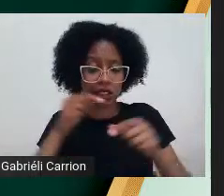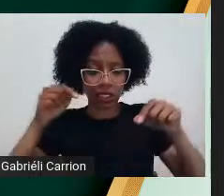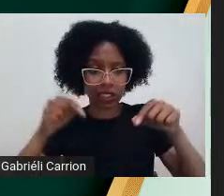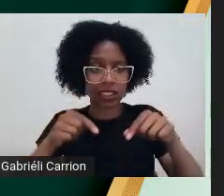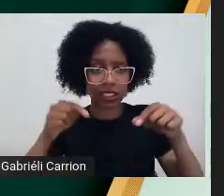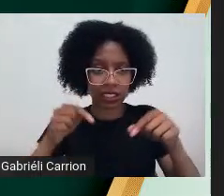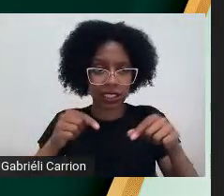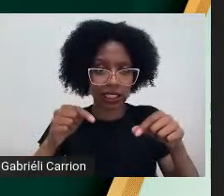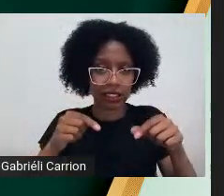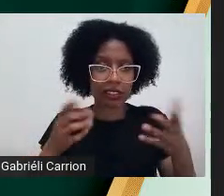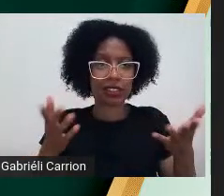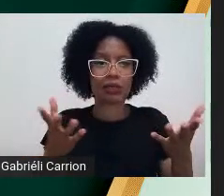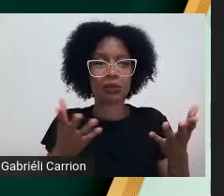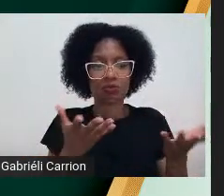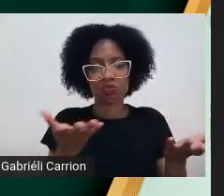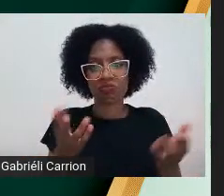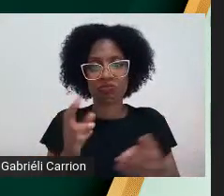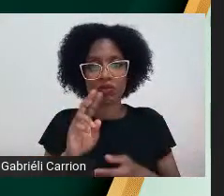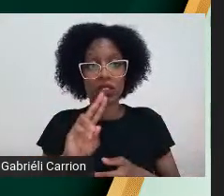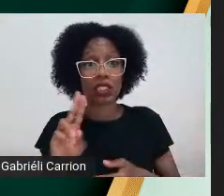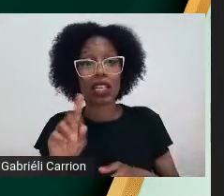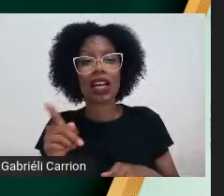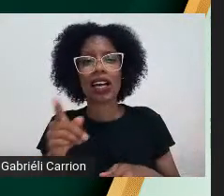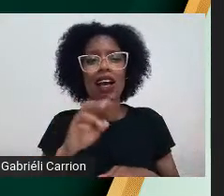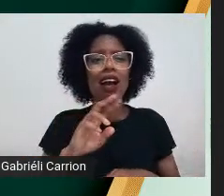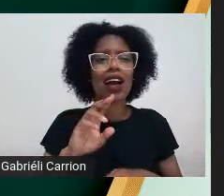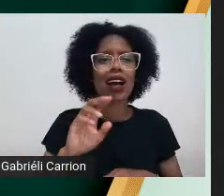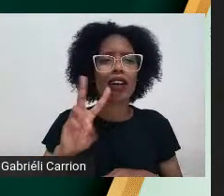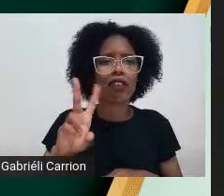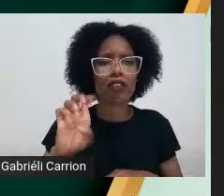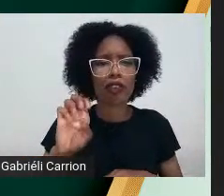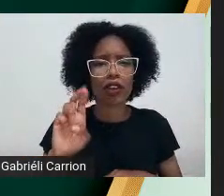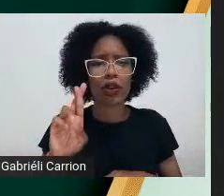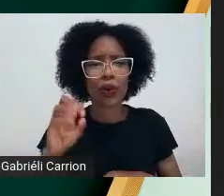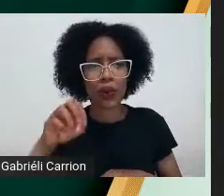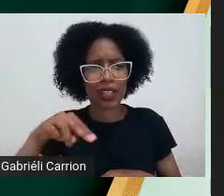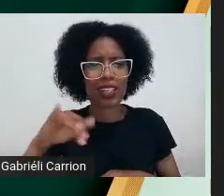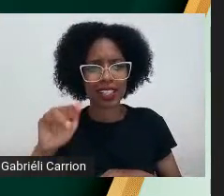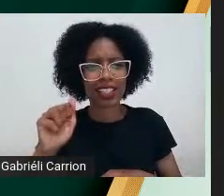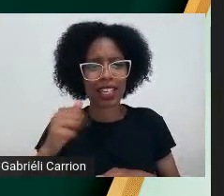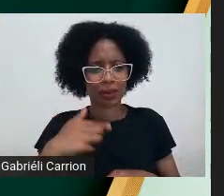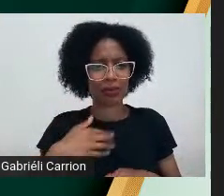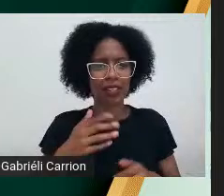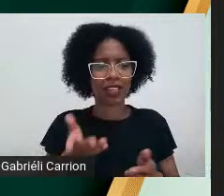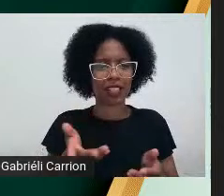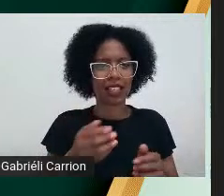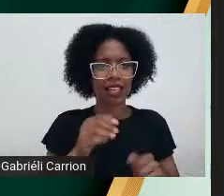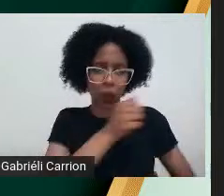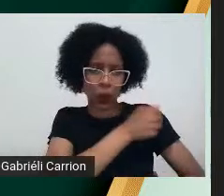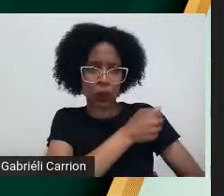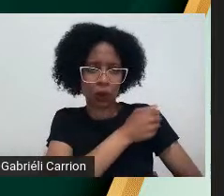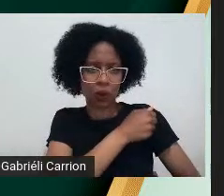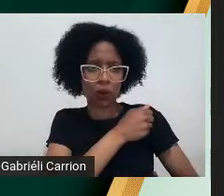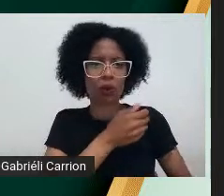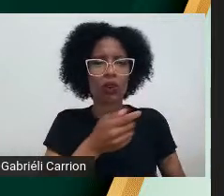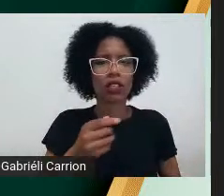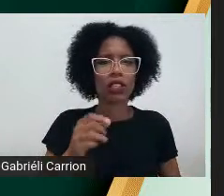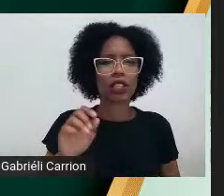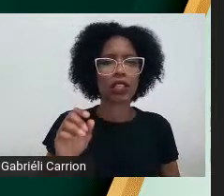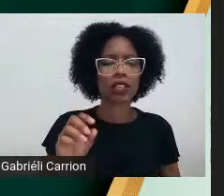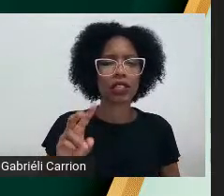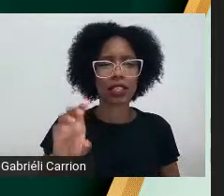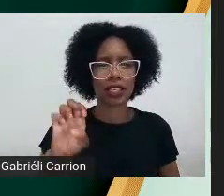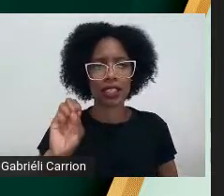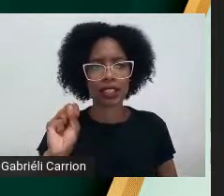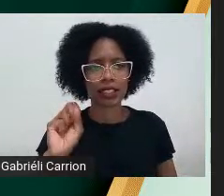Algumas de vocês, vou citar os nomes, a Stephanie e a Verônica foram minhas alunas e nós conversamos uma ou duas vezes, por conta da pandemia,